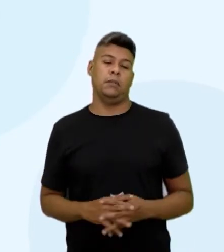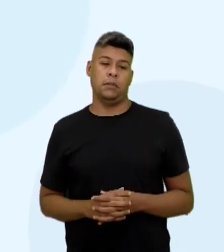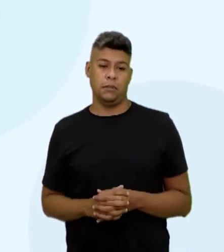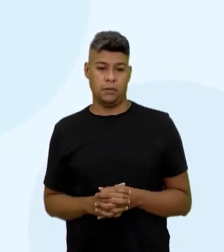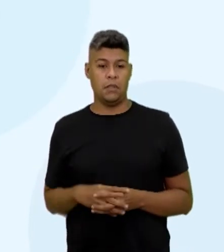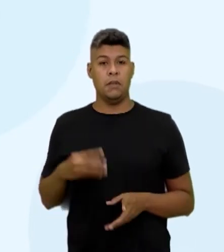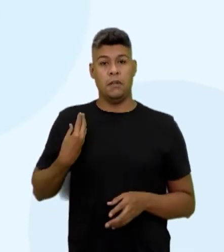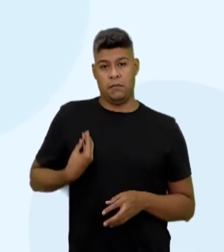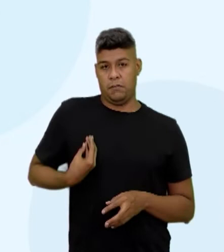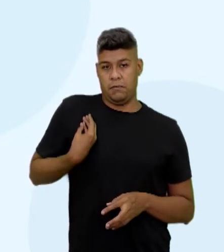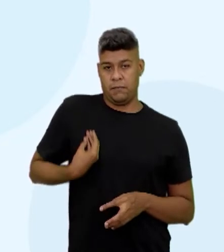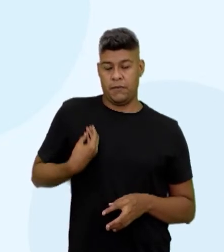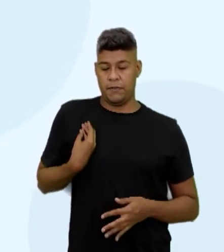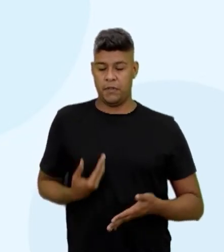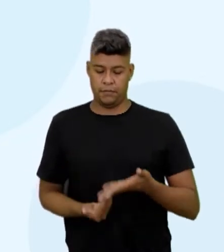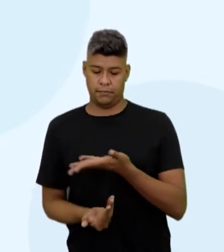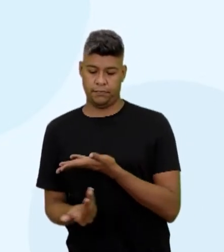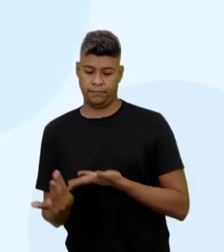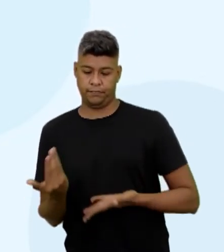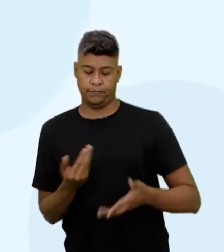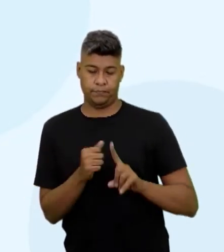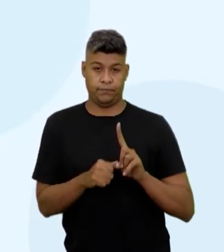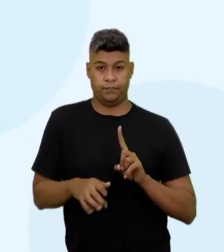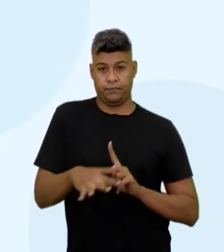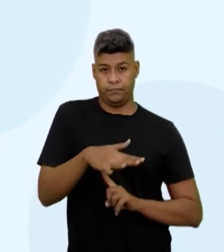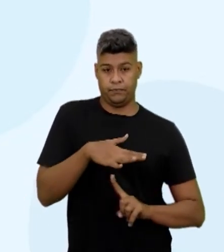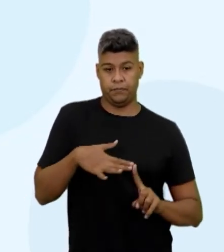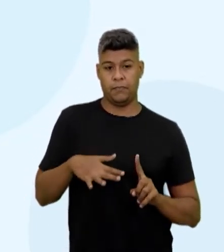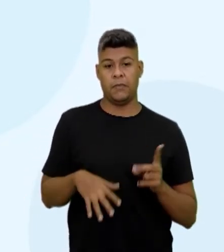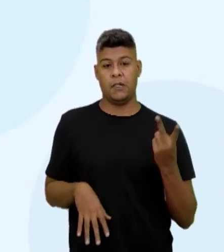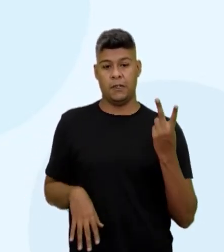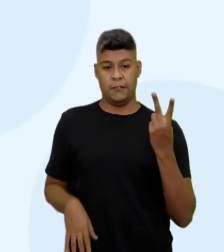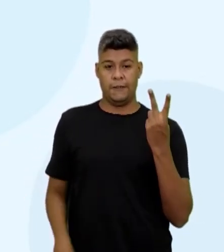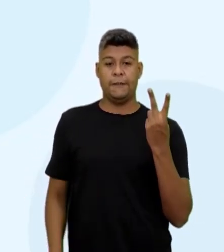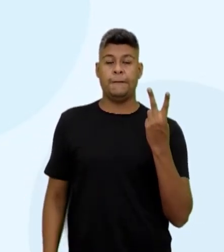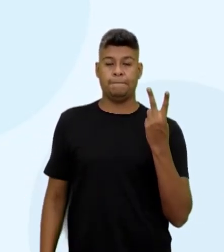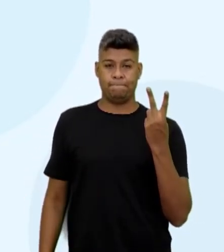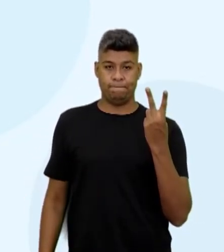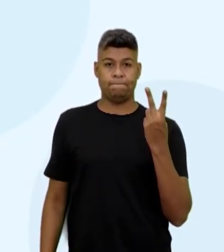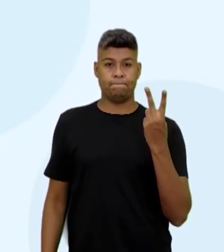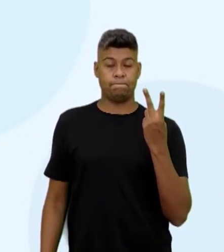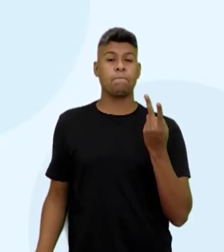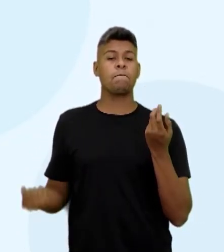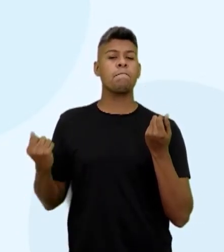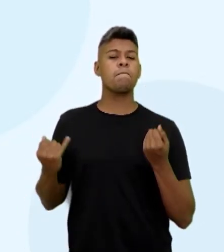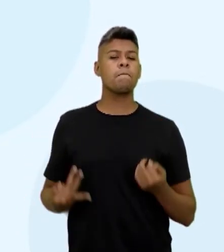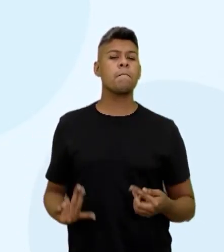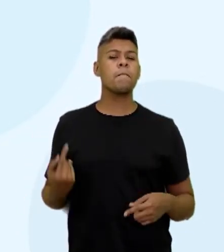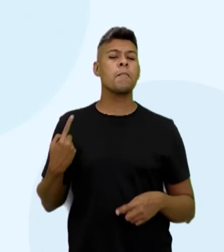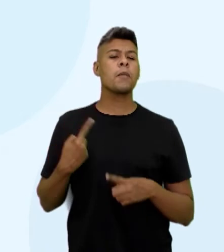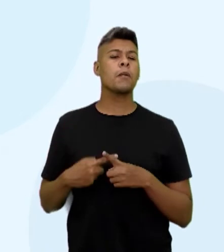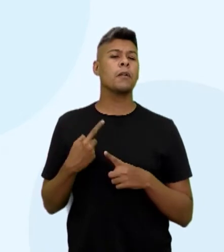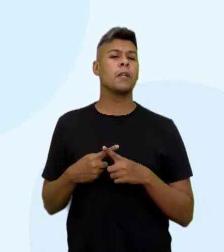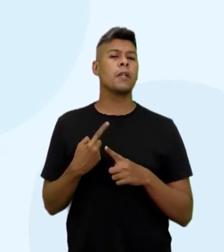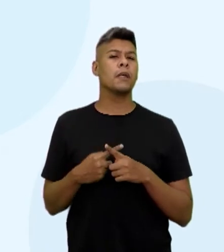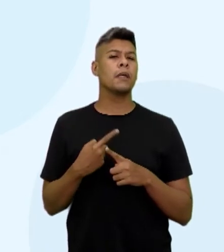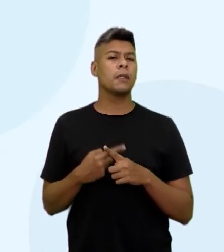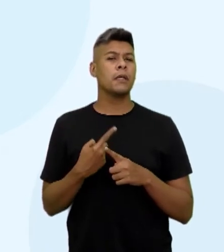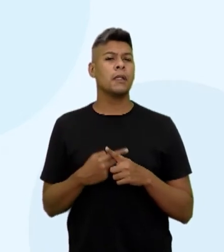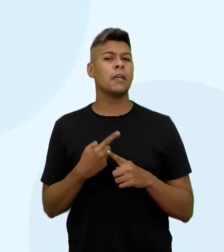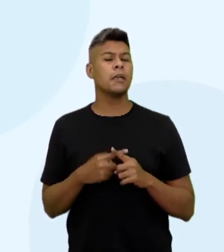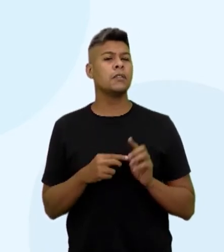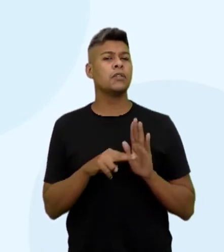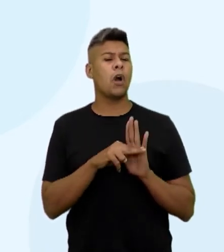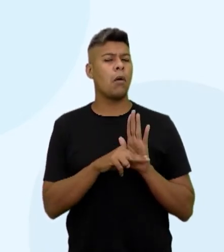e para convivência para sobrevivência na ilha dois explique porque essas normas são